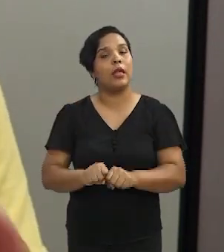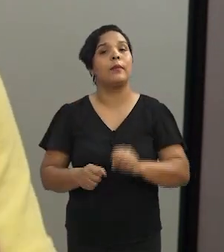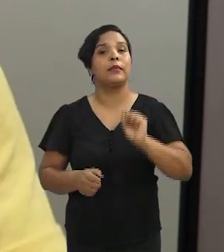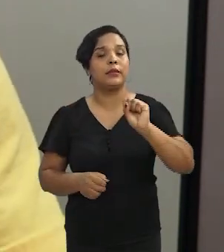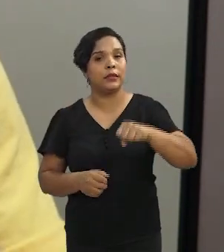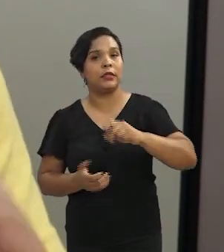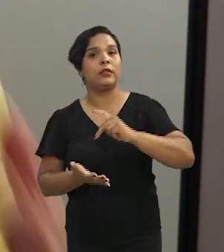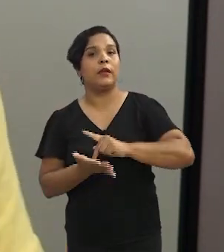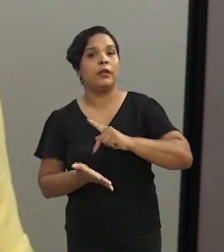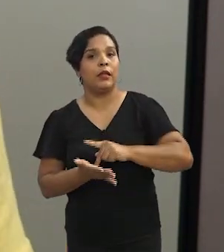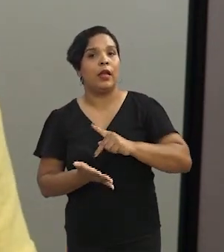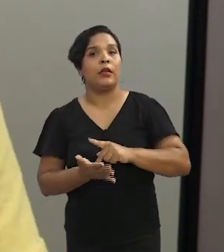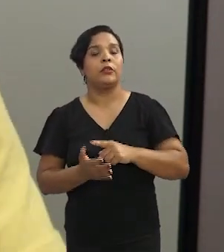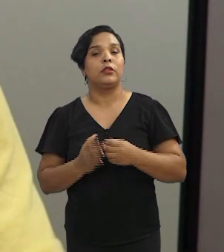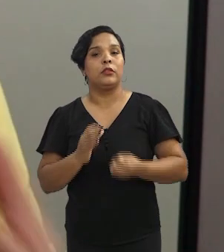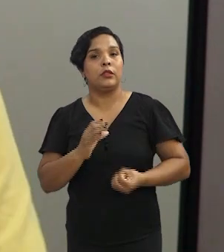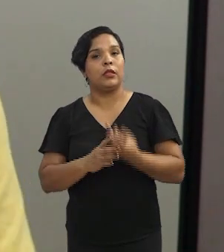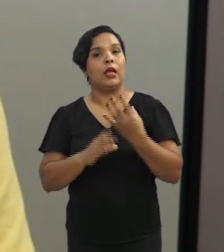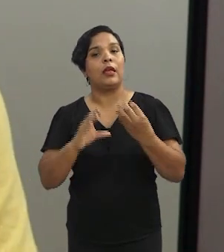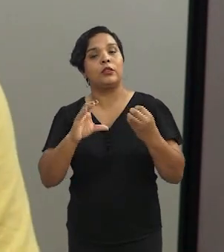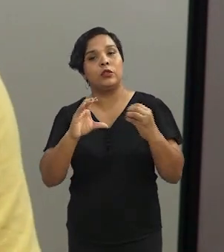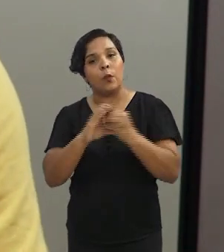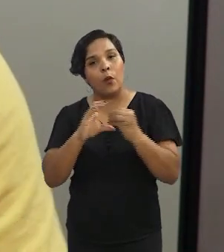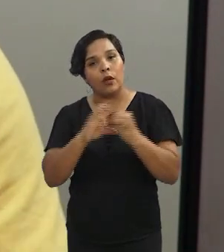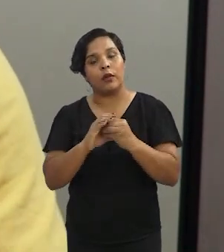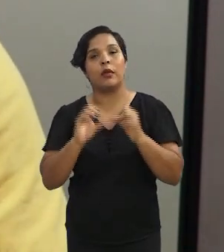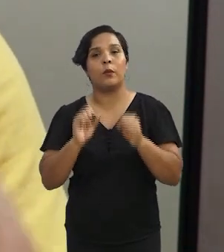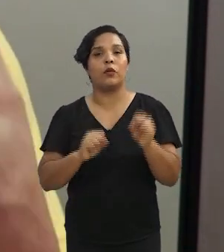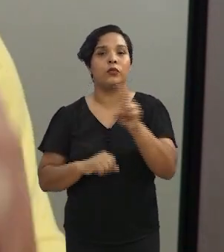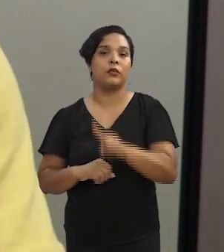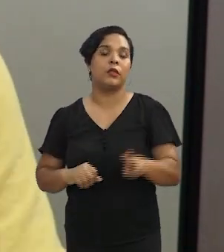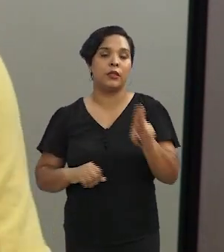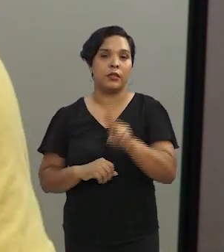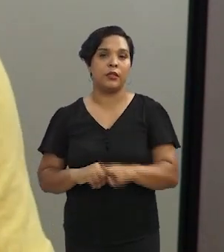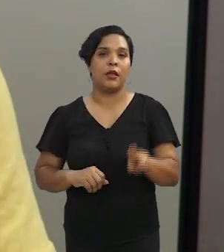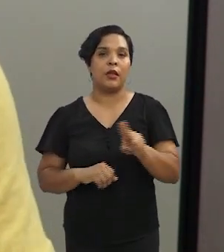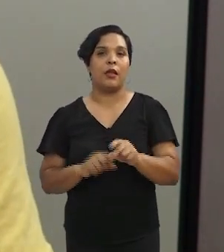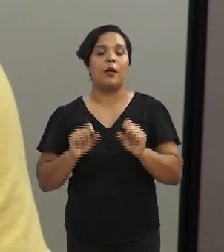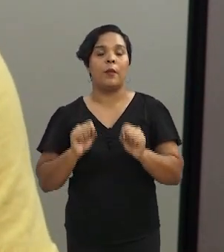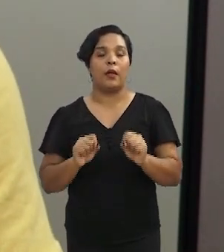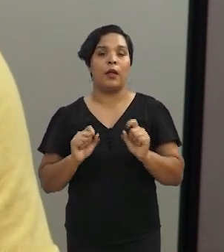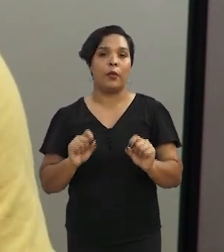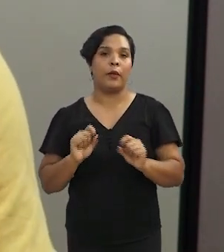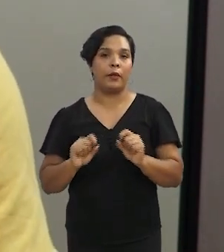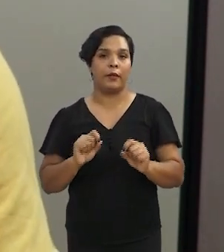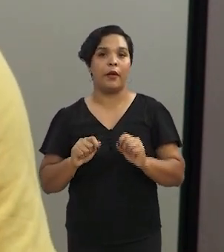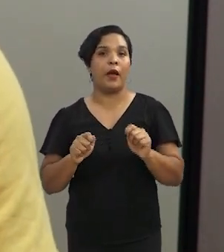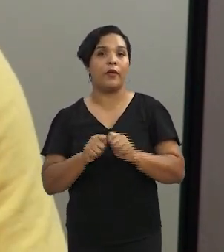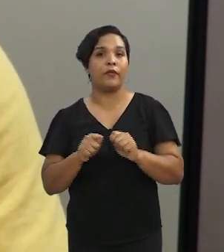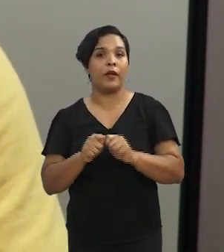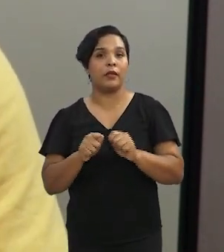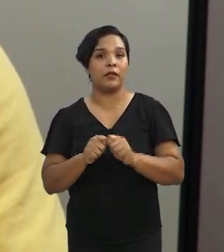sistema mesmo de triagem de moléculas. Então eles poderão utilizar isso para